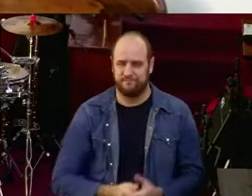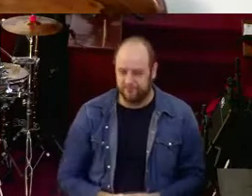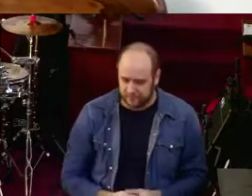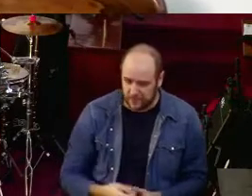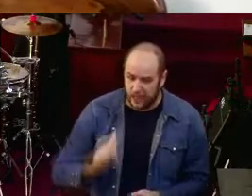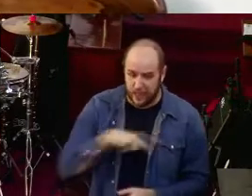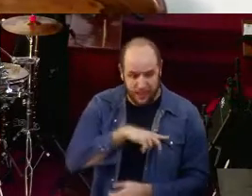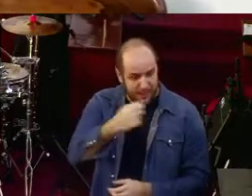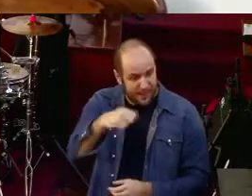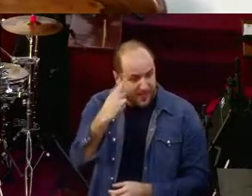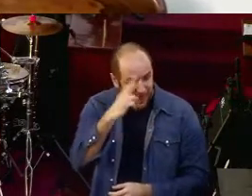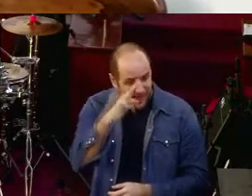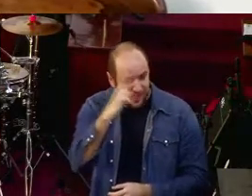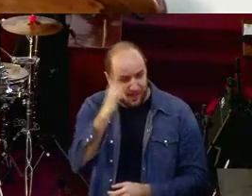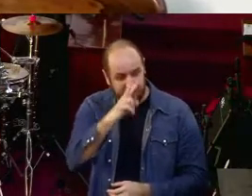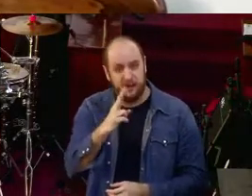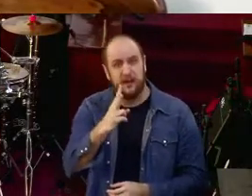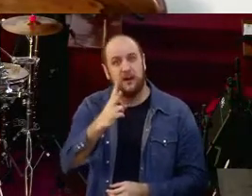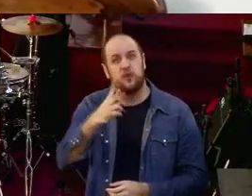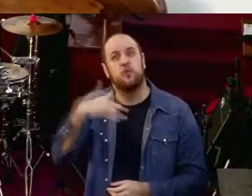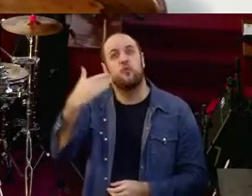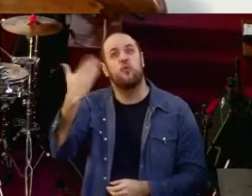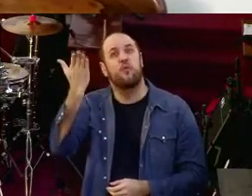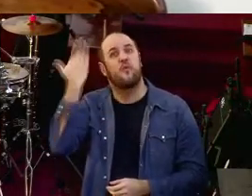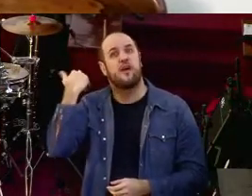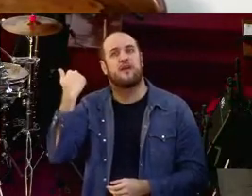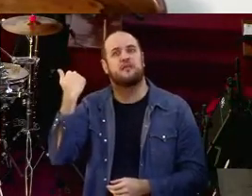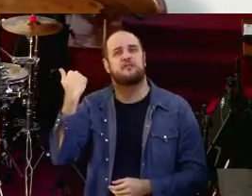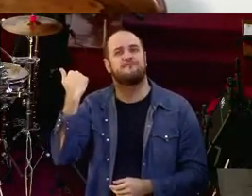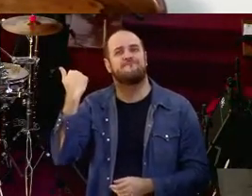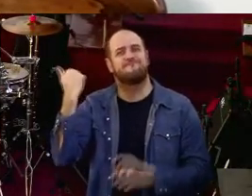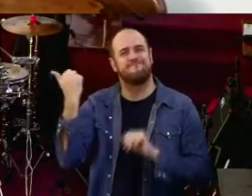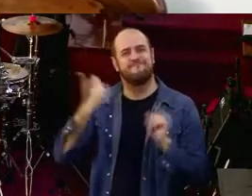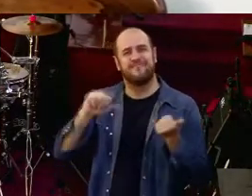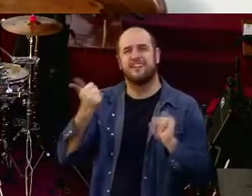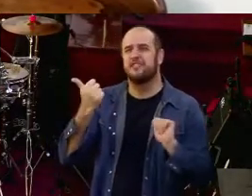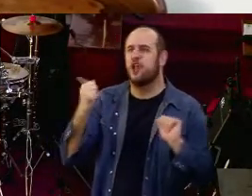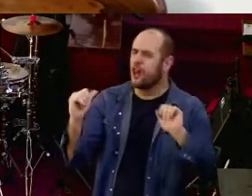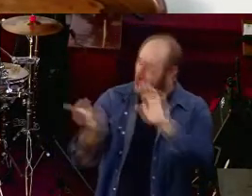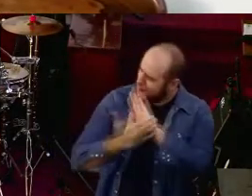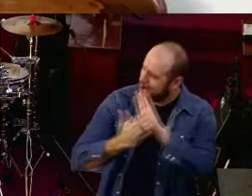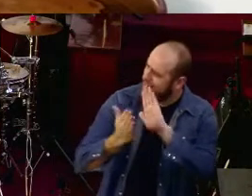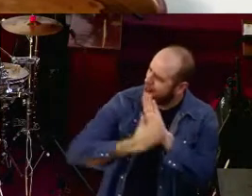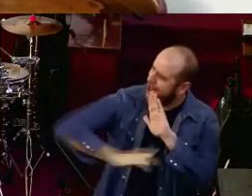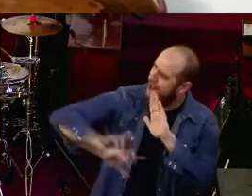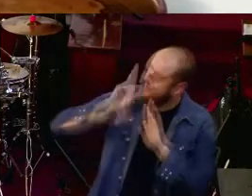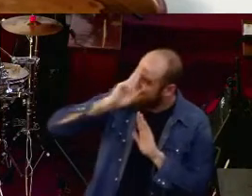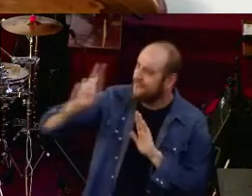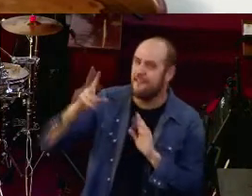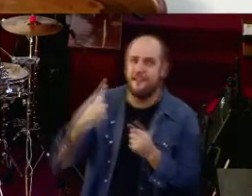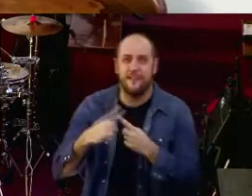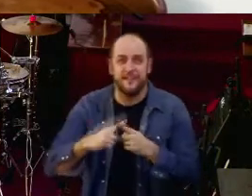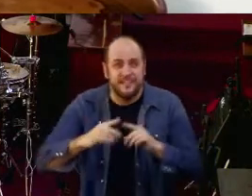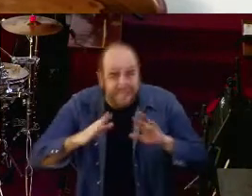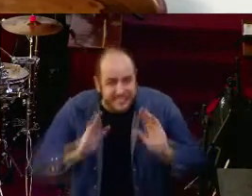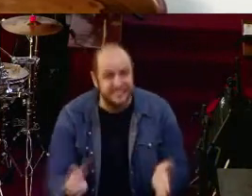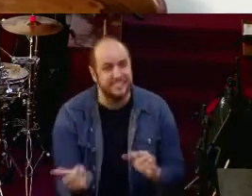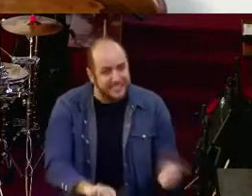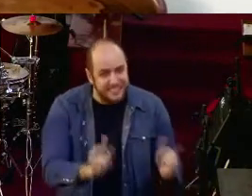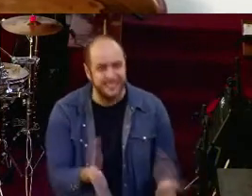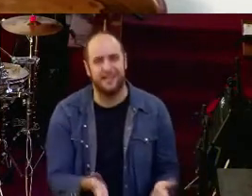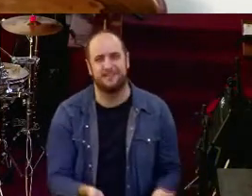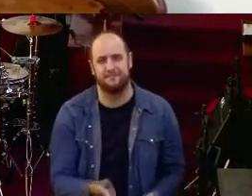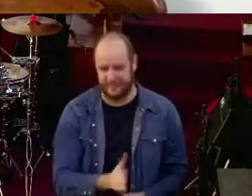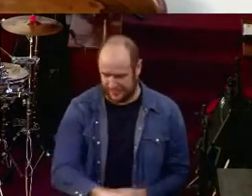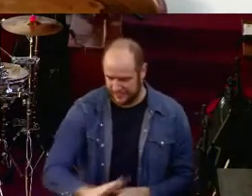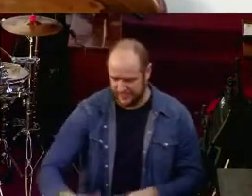de nos lembrar quando foi o nosso batismo para engrandecer ao Senhor, louvar ao Senhor, porque nós passamos por isso. Crianças que